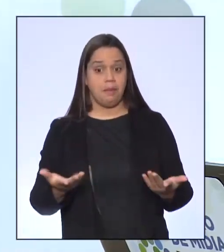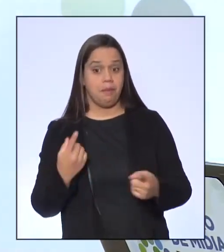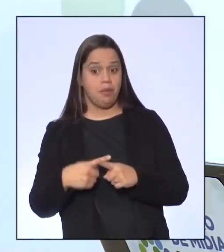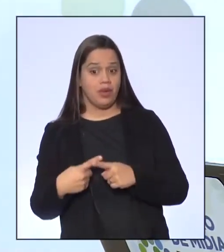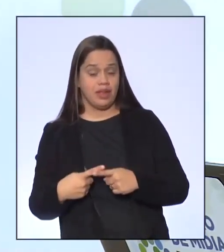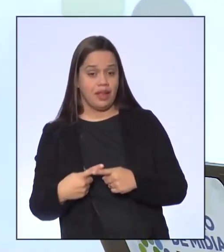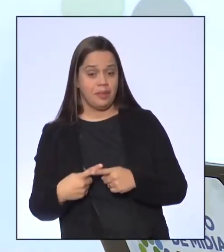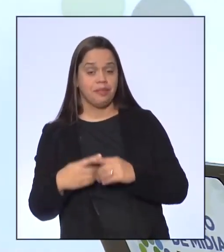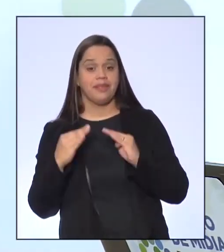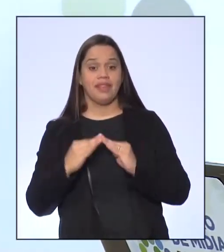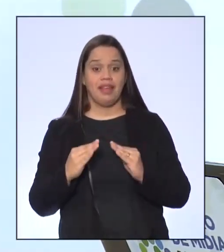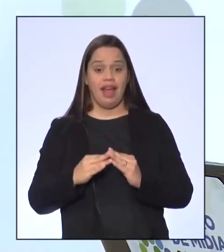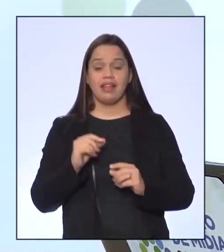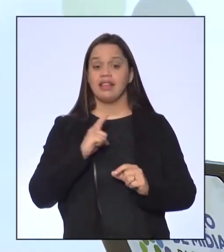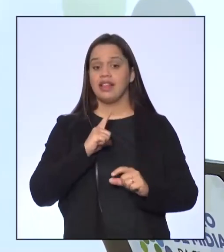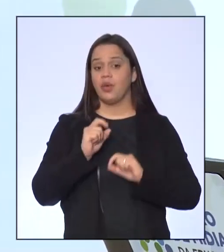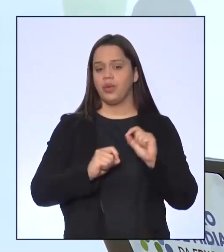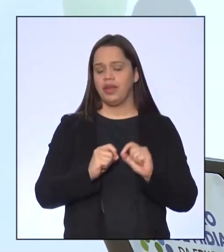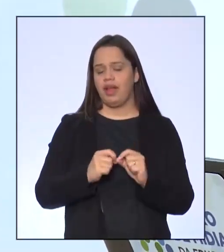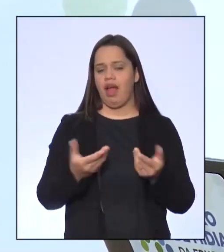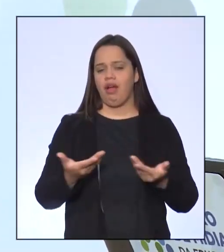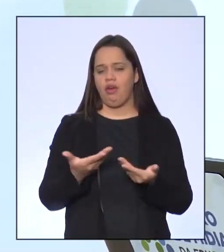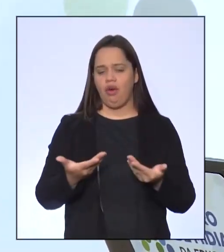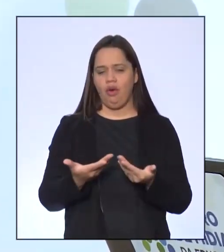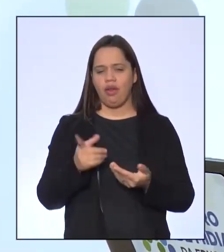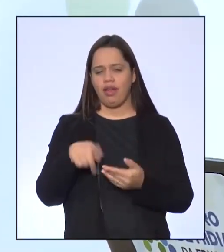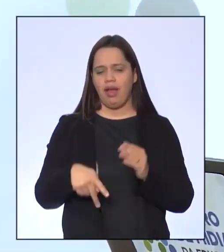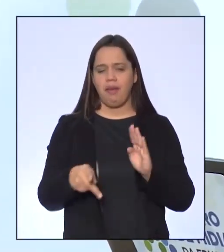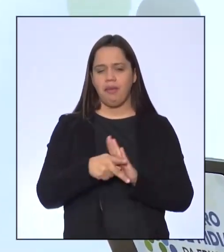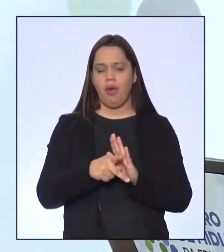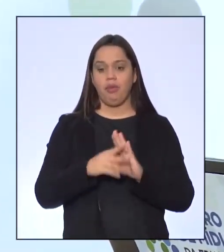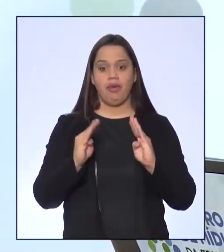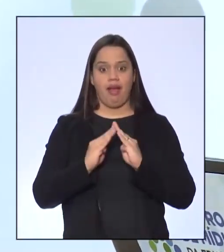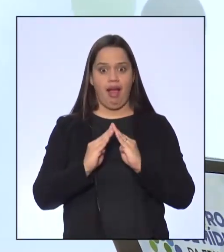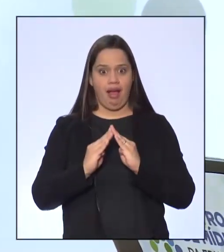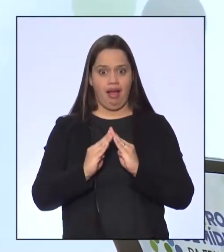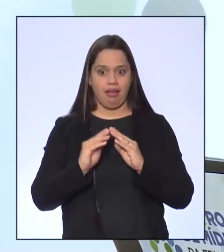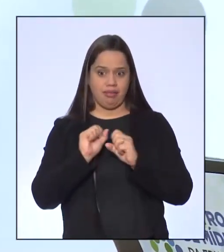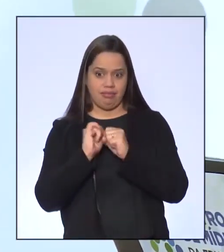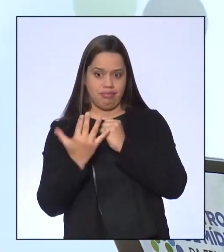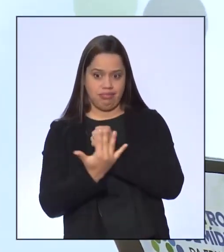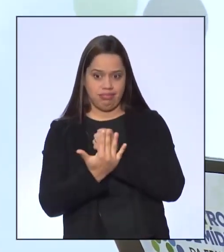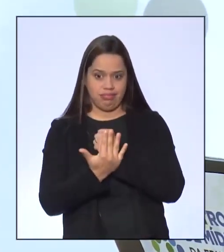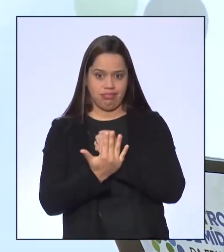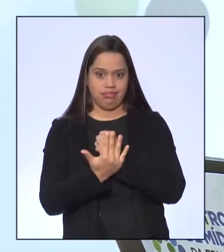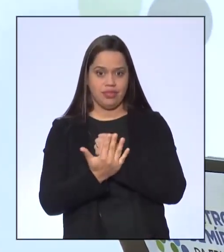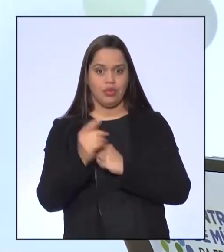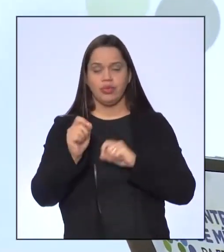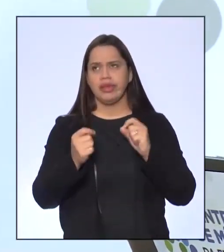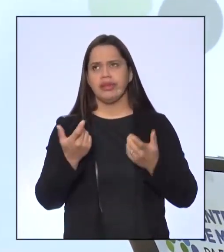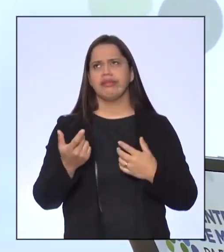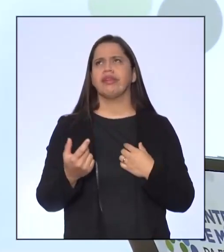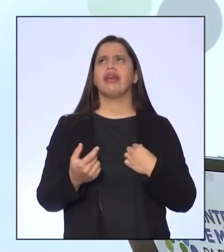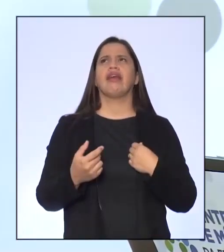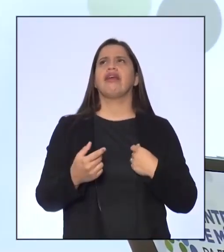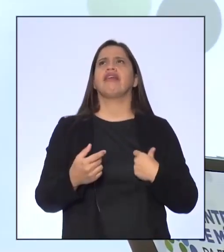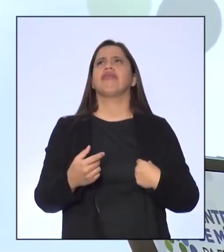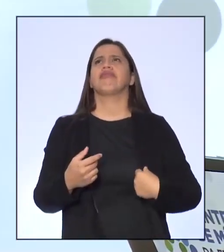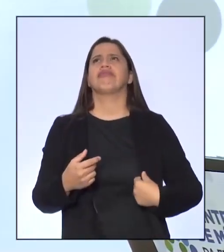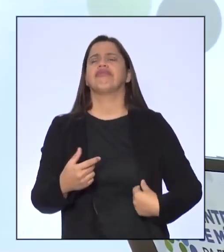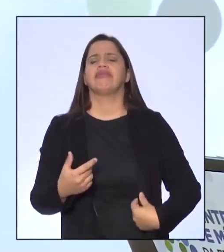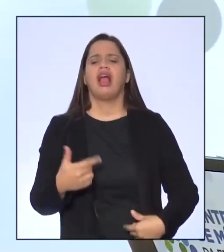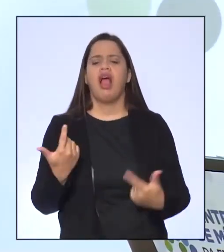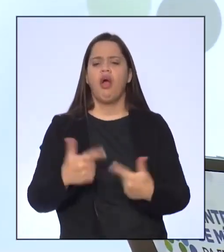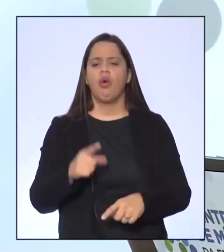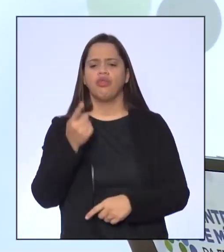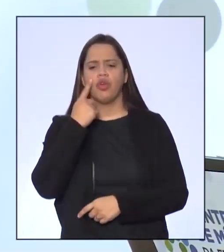um monte de... Agora que a gente está aí nessa época de confinamento, onde eu posso ver transformações